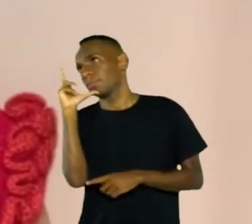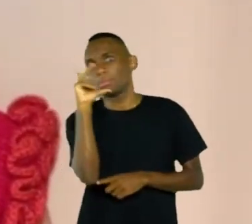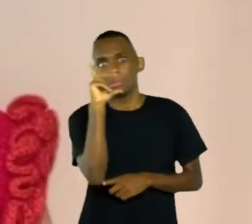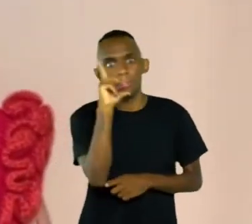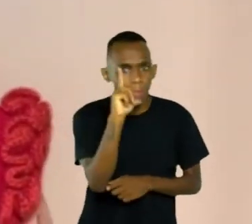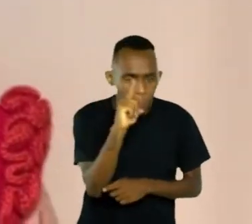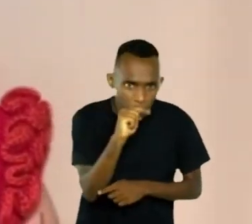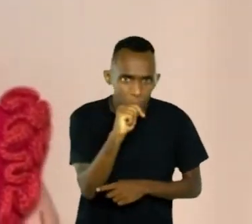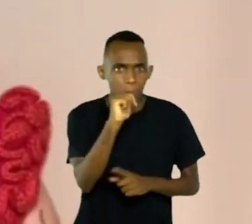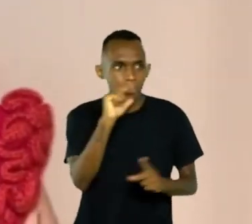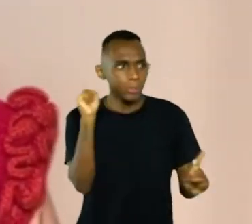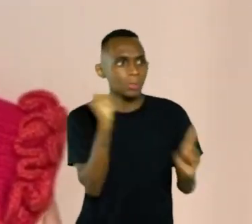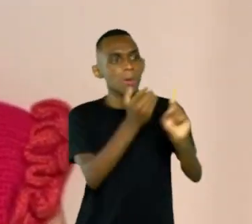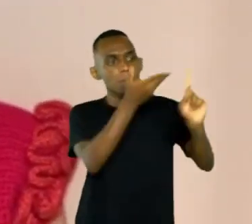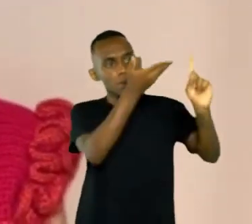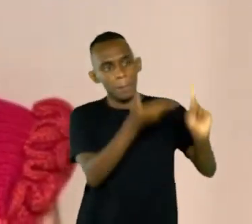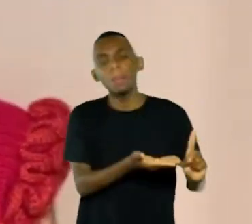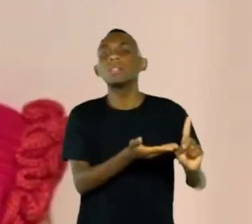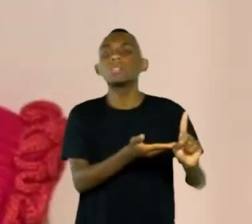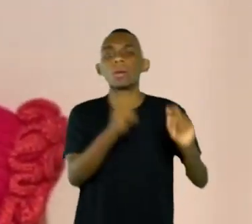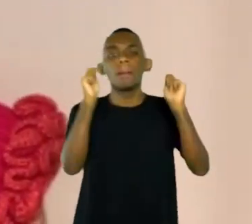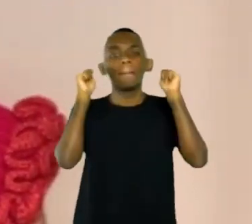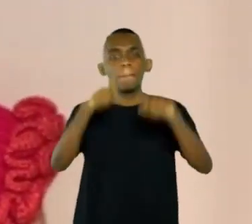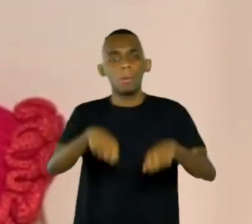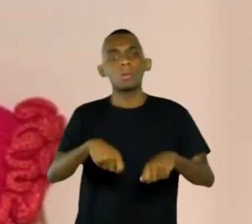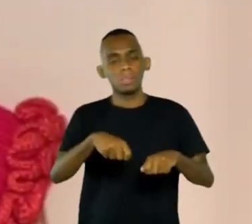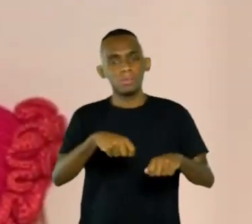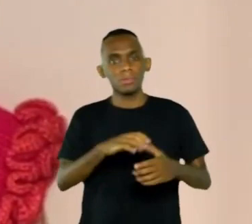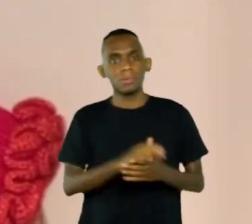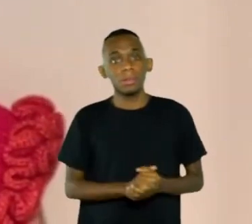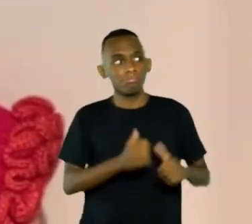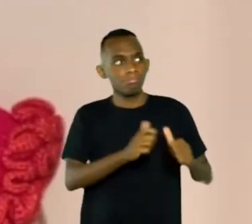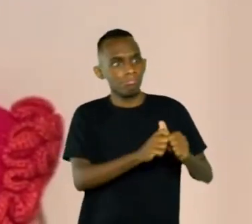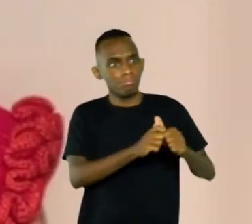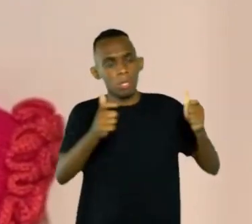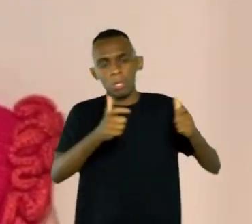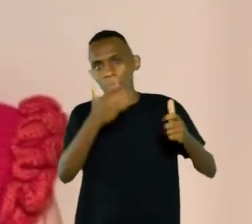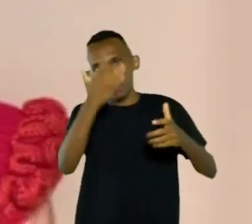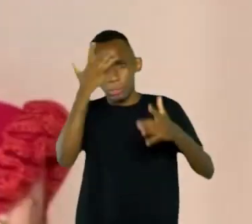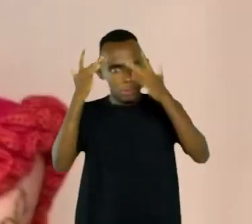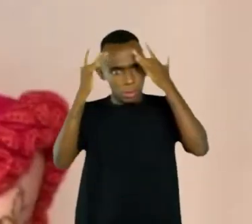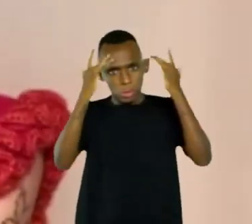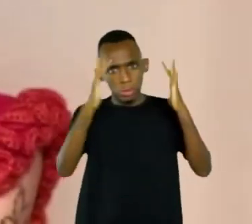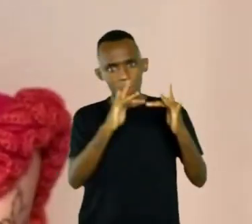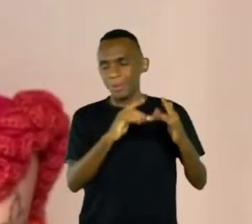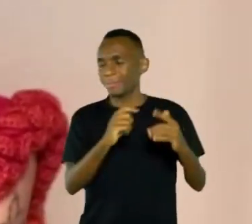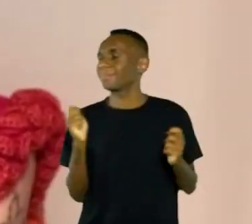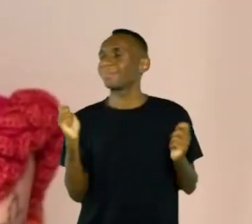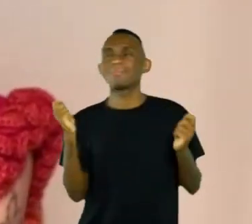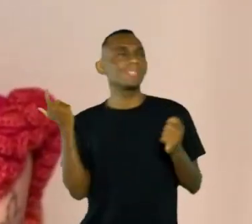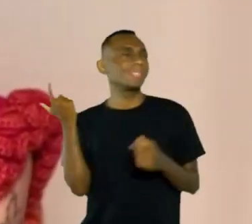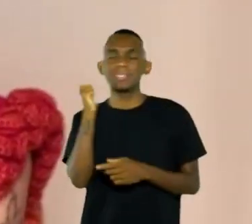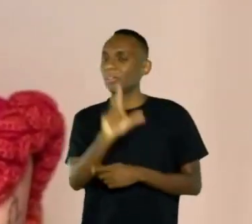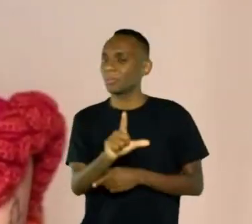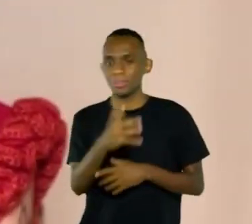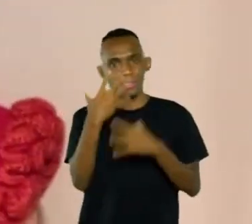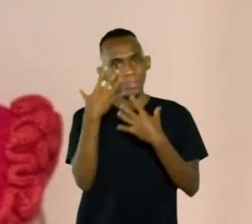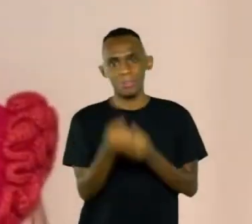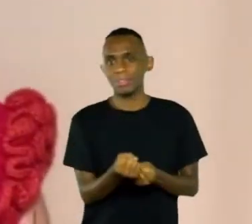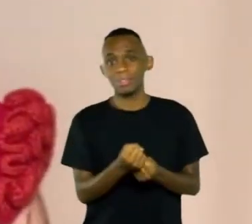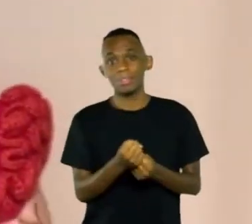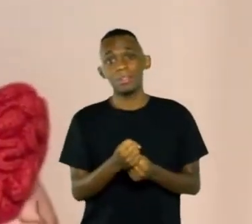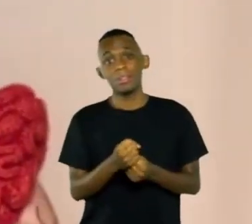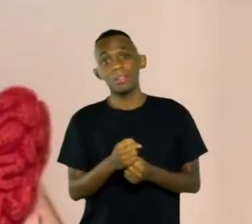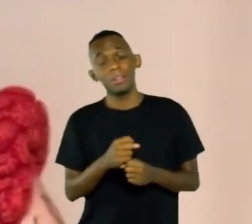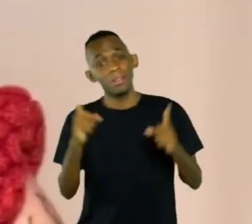que desse conta disso, porque a maior parte deles não dava conta. Então, era uma coisa bem difícil, porque eu falava, pronto,